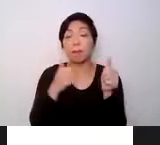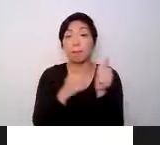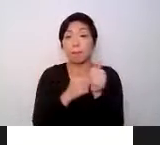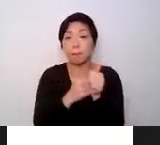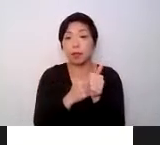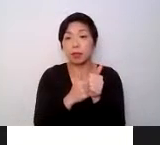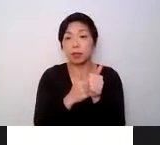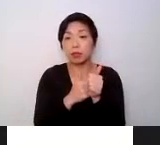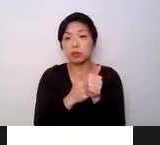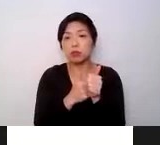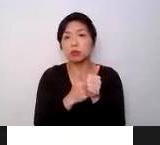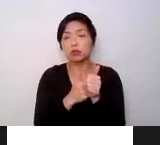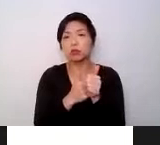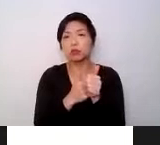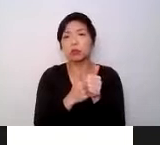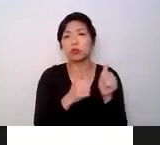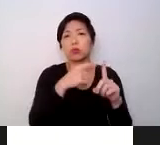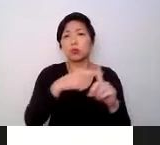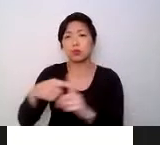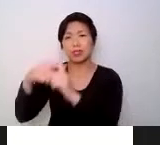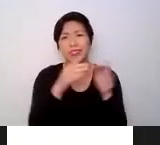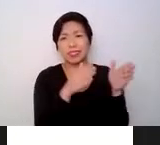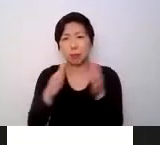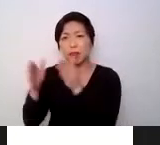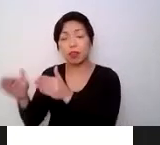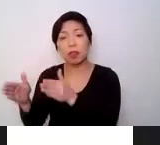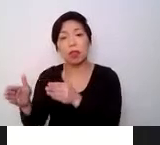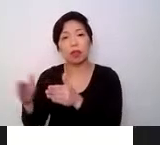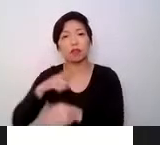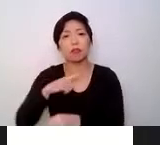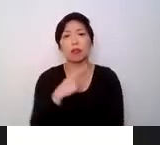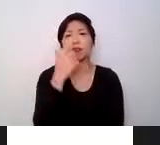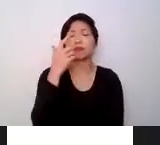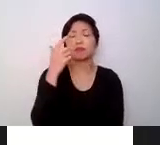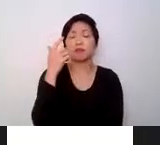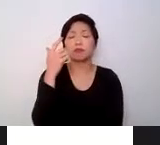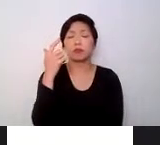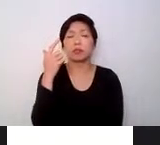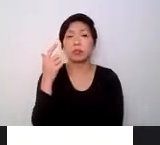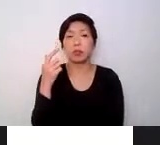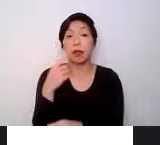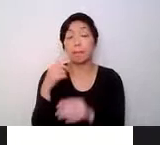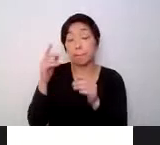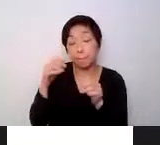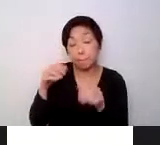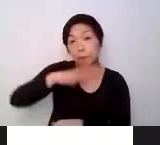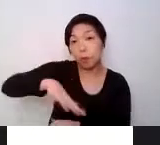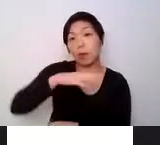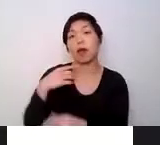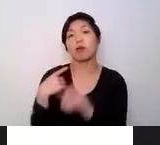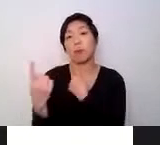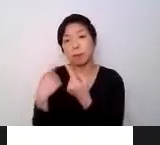cemitério que fica numa via super conturbada ali de Pinheiros em São Paulo é uma paisagem super silenciosa